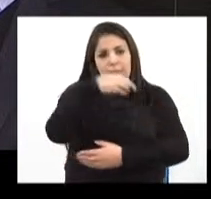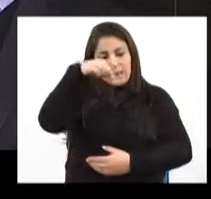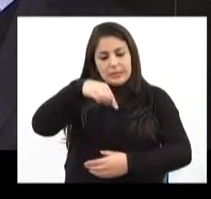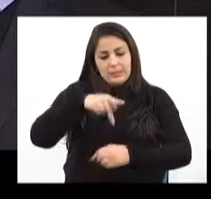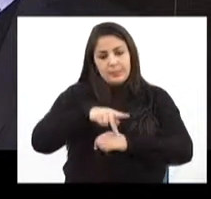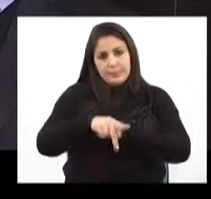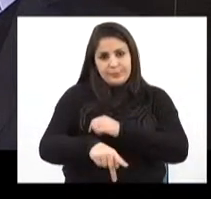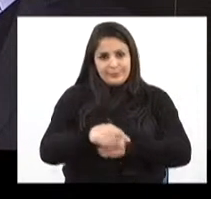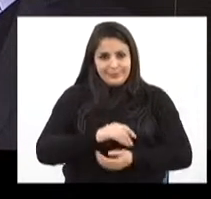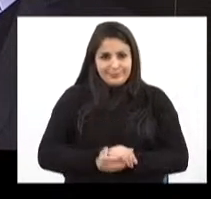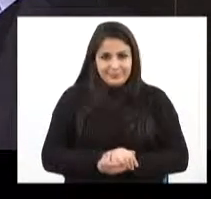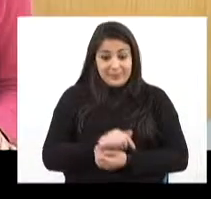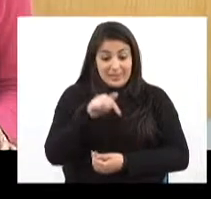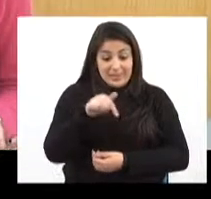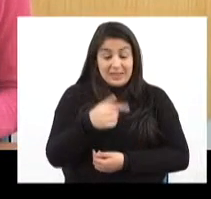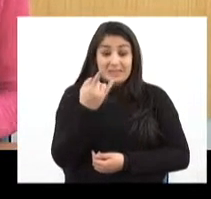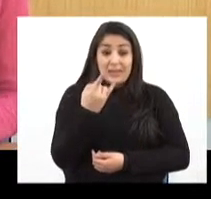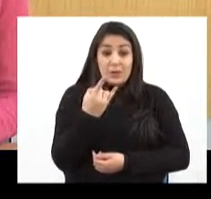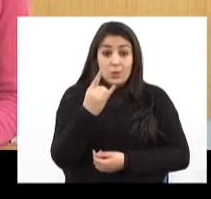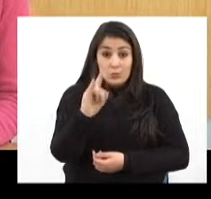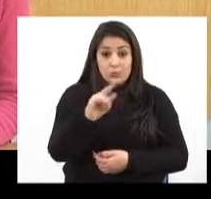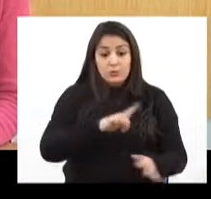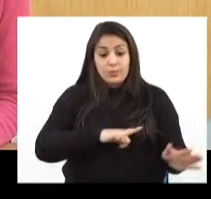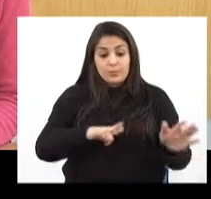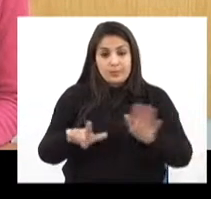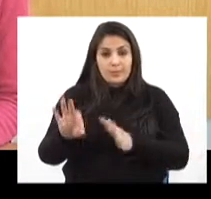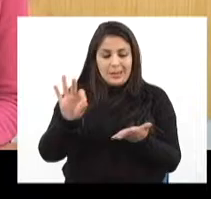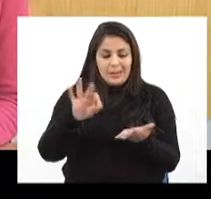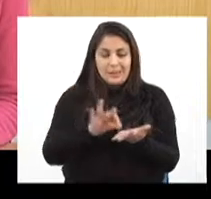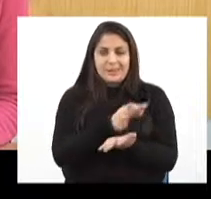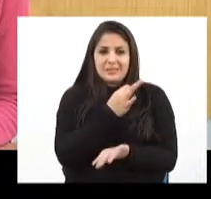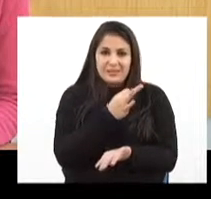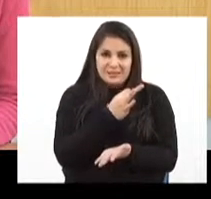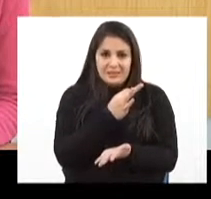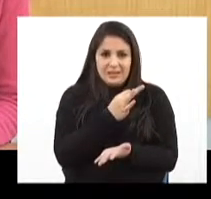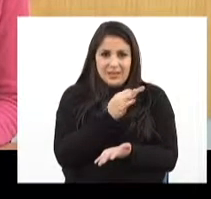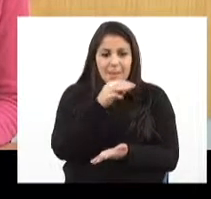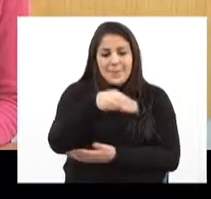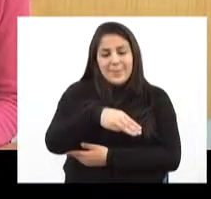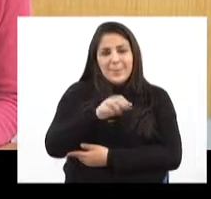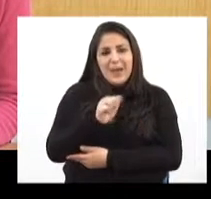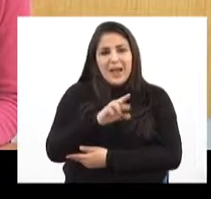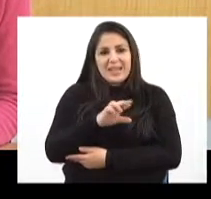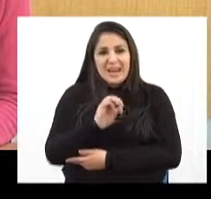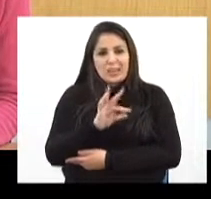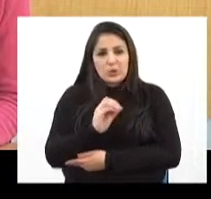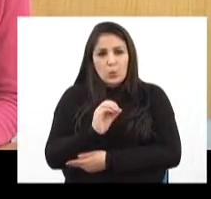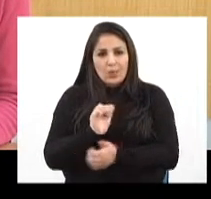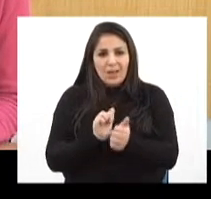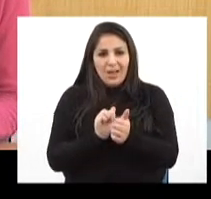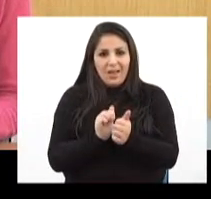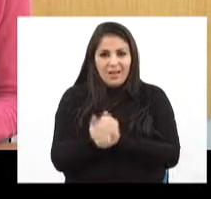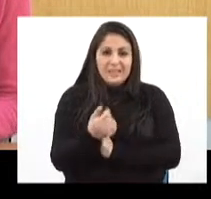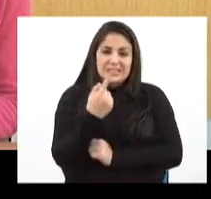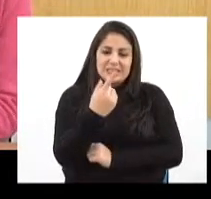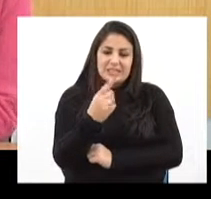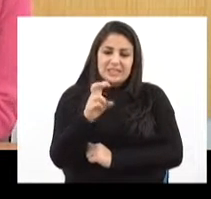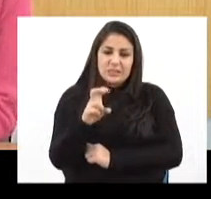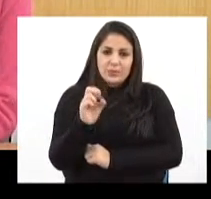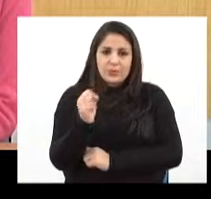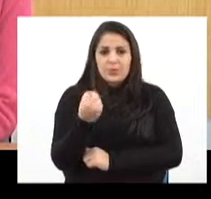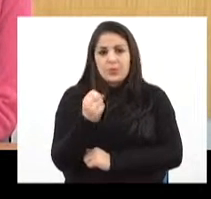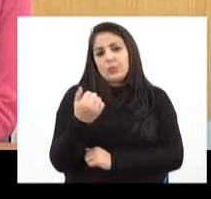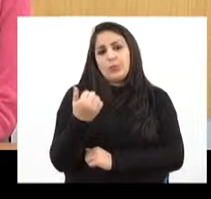e outras rotas aqui de Passo Fundo. Esta é a última semana para se inscrever na meia maratona e rústica